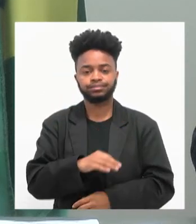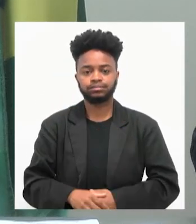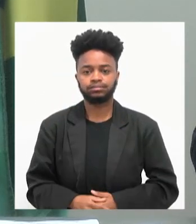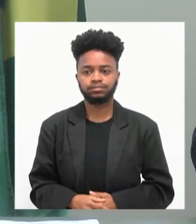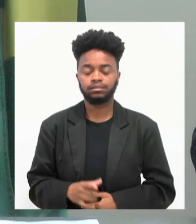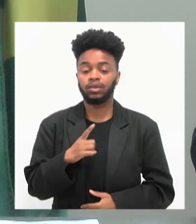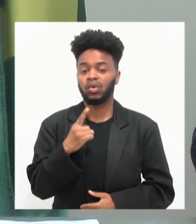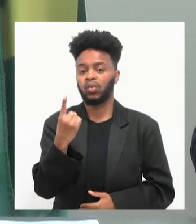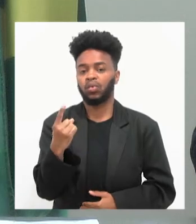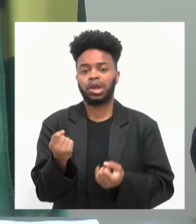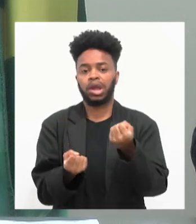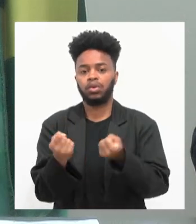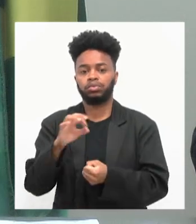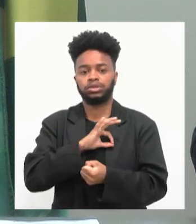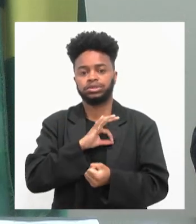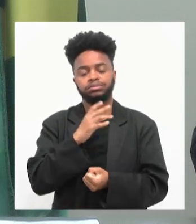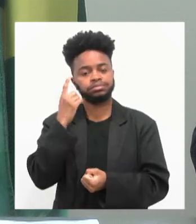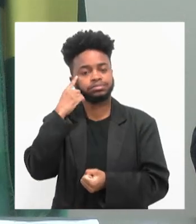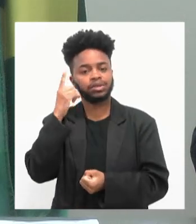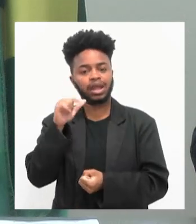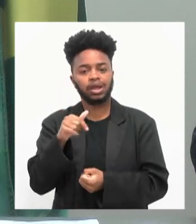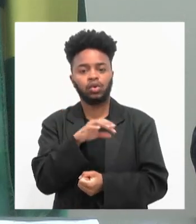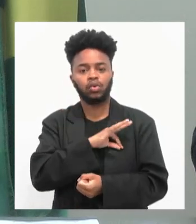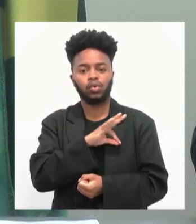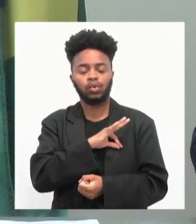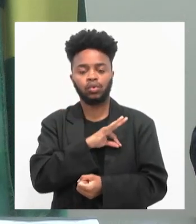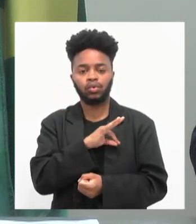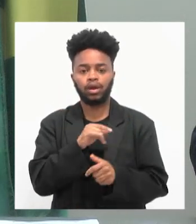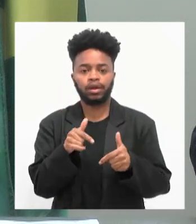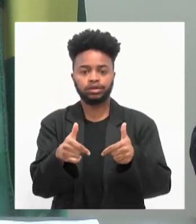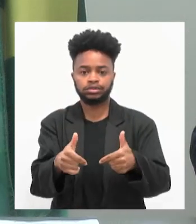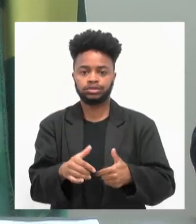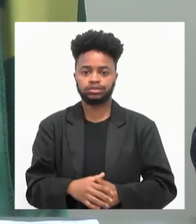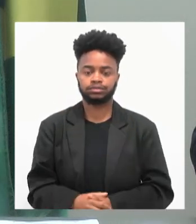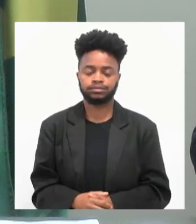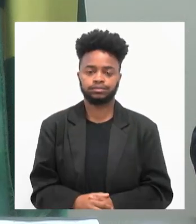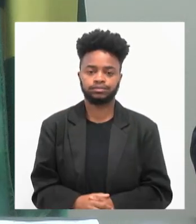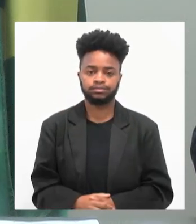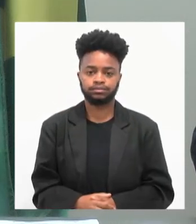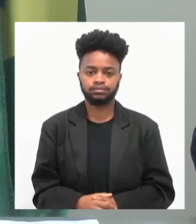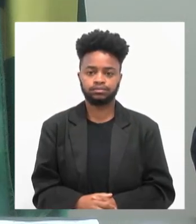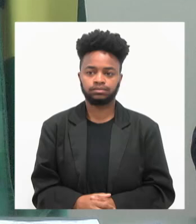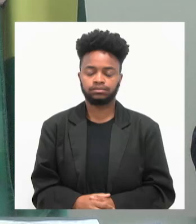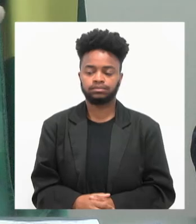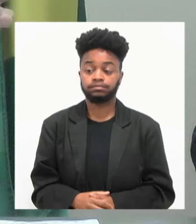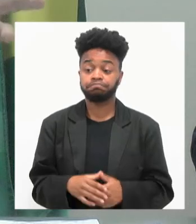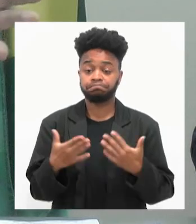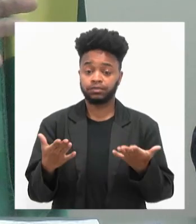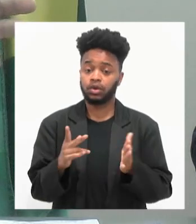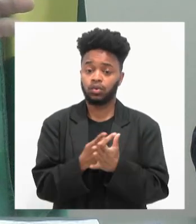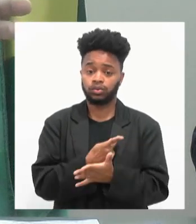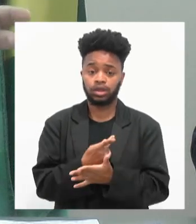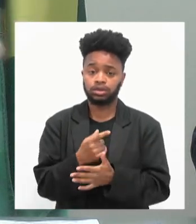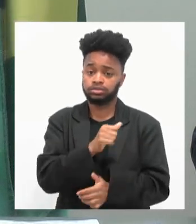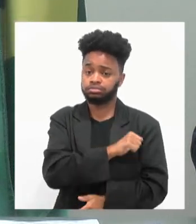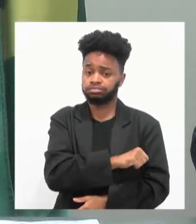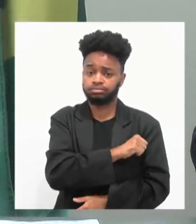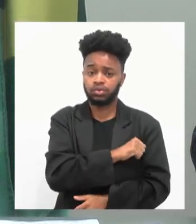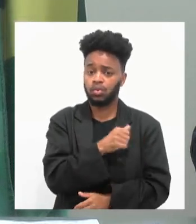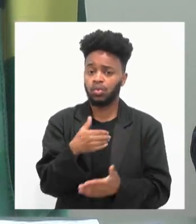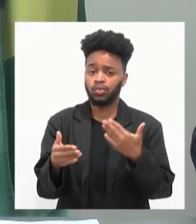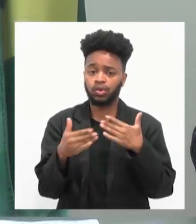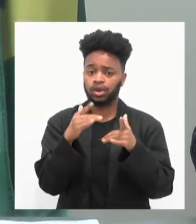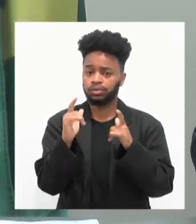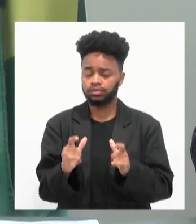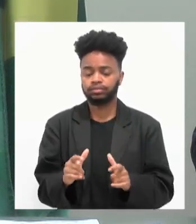viaturazinha ali, é a polícia. É a Polícia Militar, que está ali para salvaguardar a vida daquele agente que... Né? E aí isso acontece em todo o Estado. Então, que